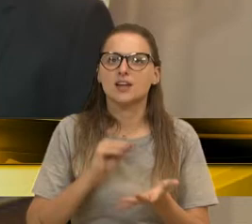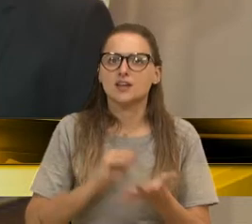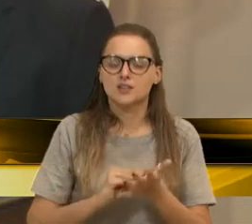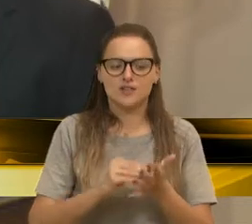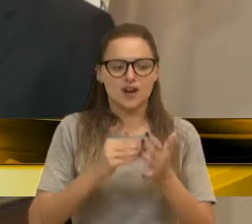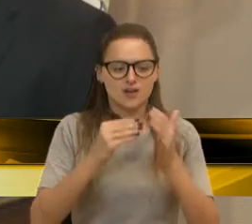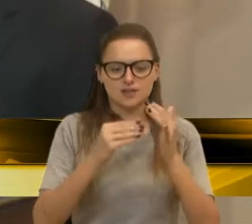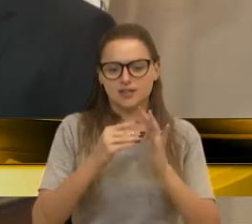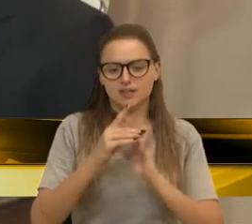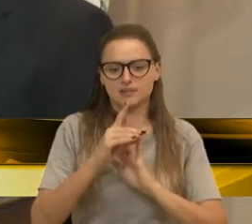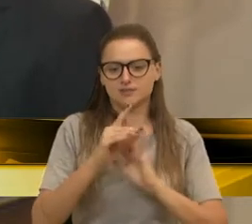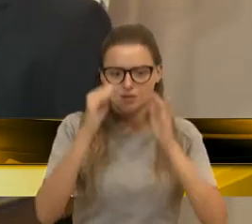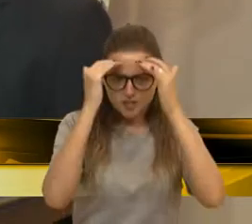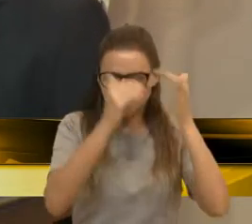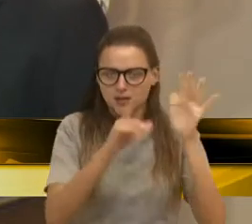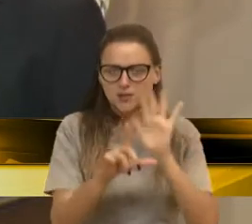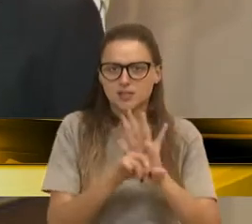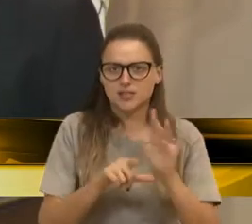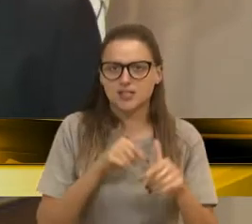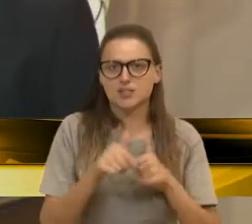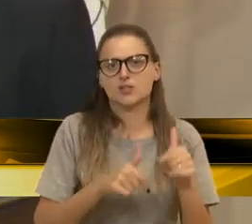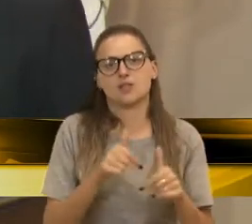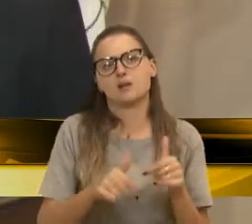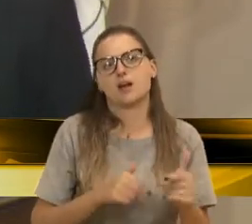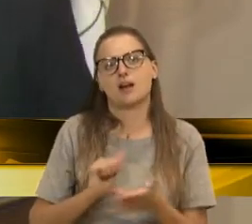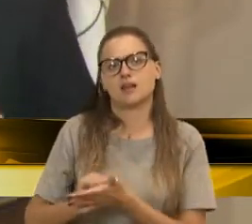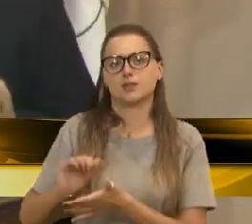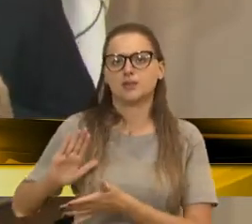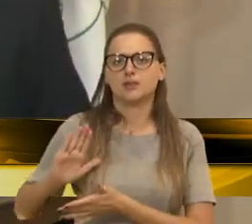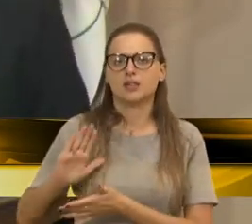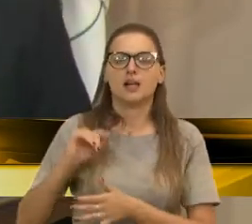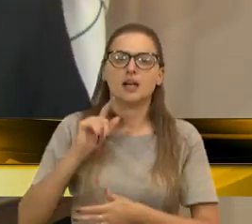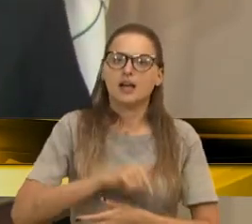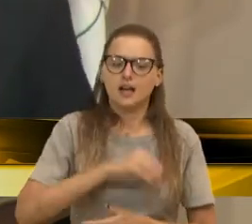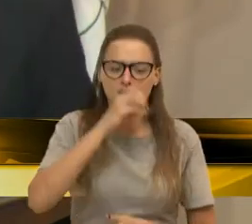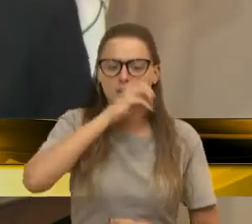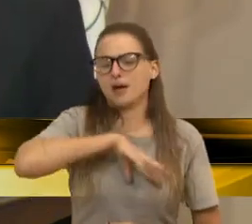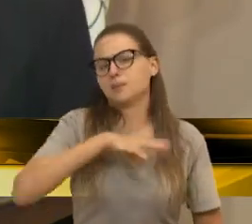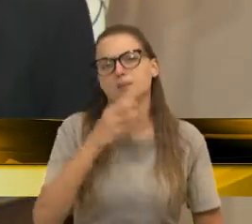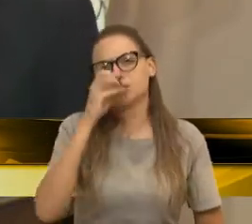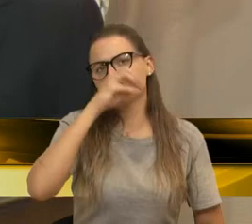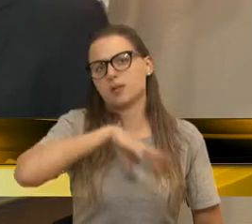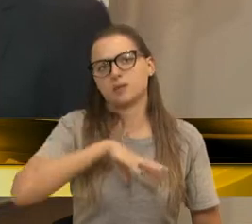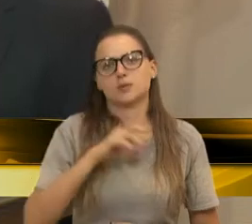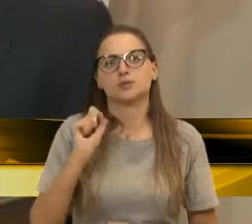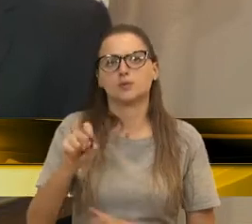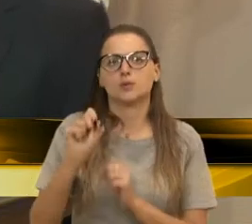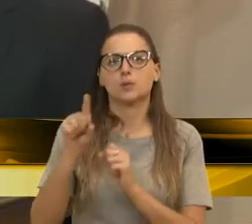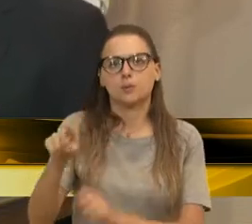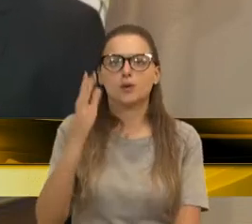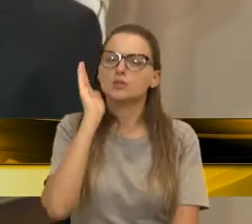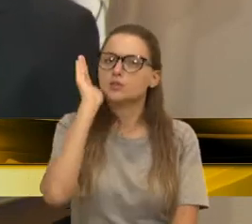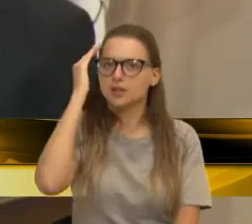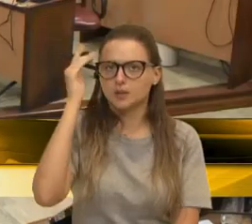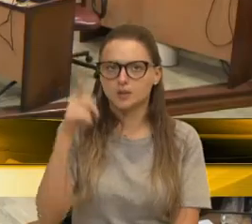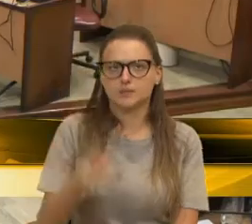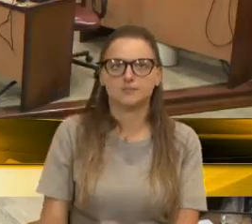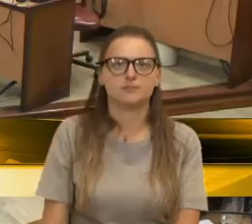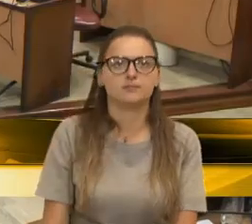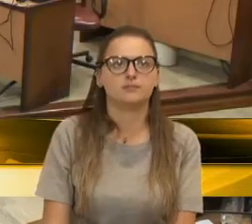leis trabalhistas. Permite um pequeno parte, vereador Meneguzzi. É um absurdo isso que tem acontecido. Vereador Felipe, depois o vereador